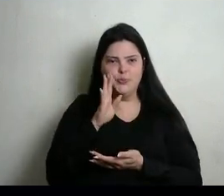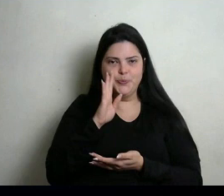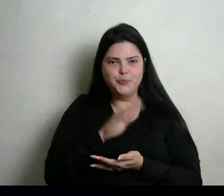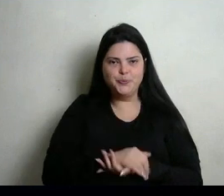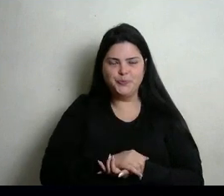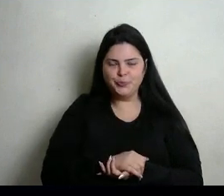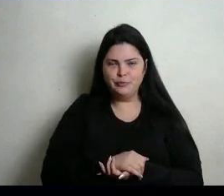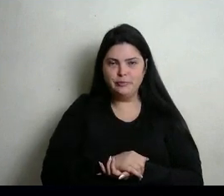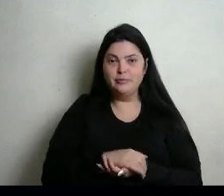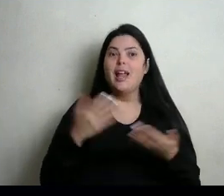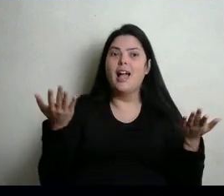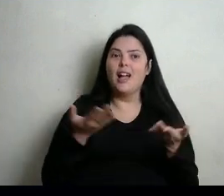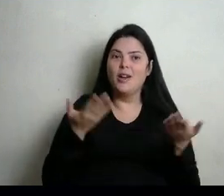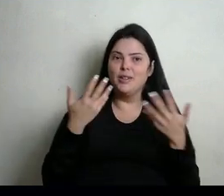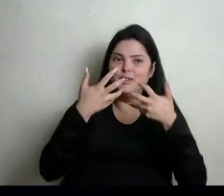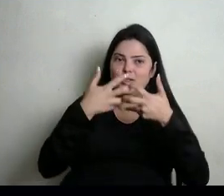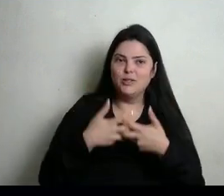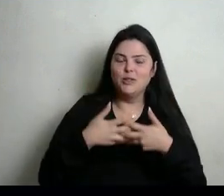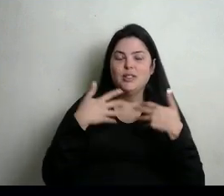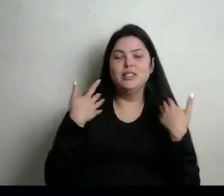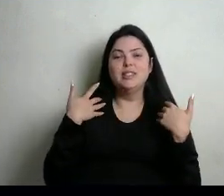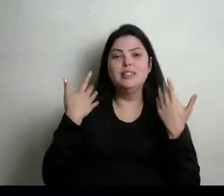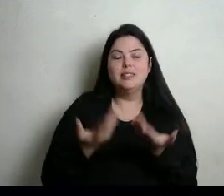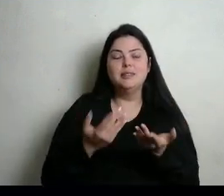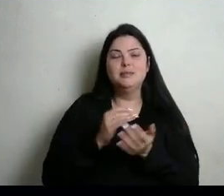Agora sim. Então,